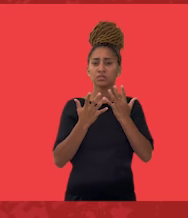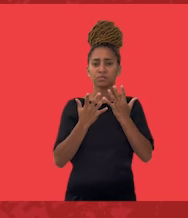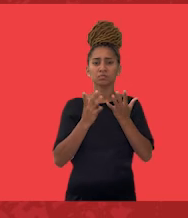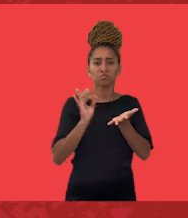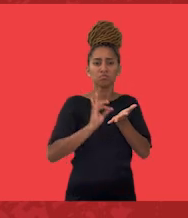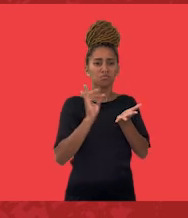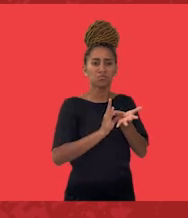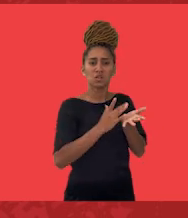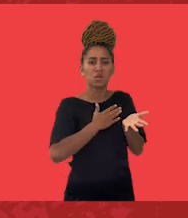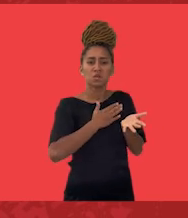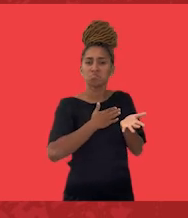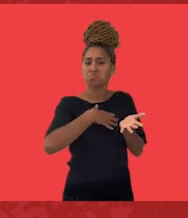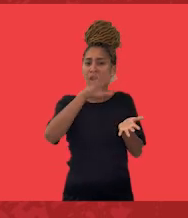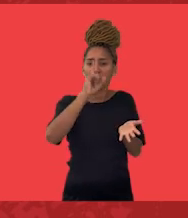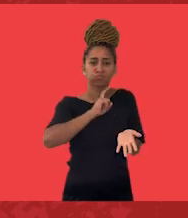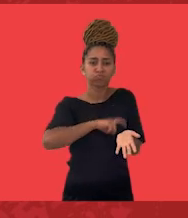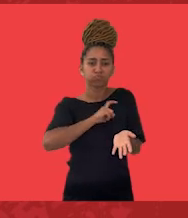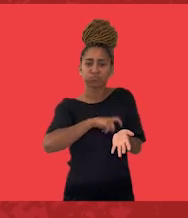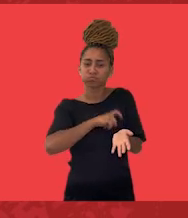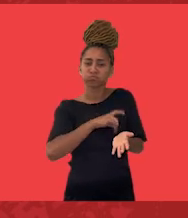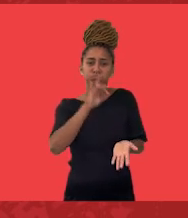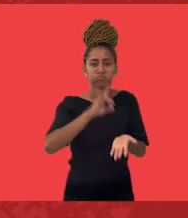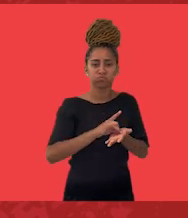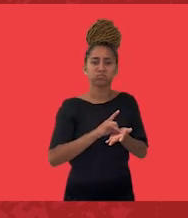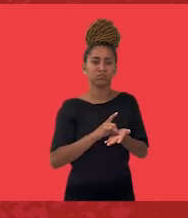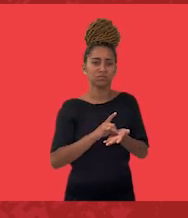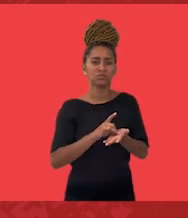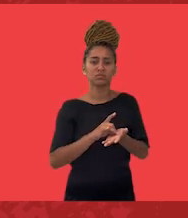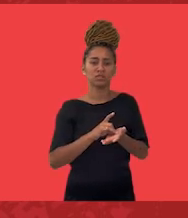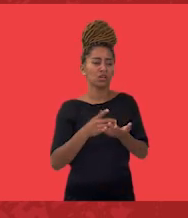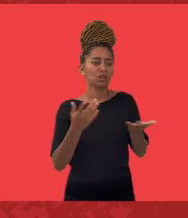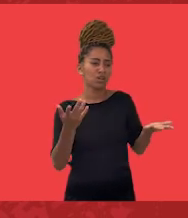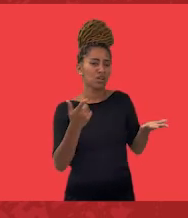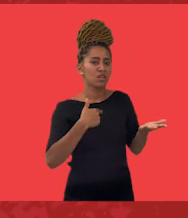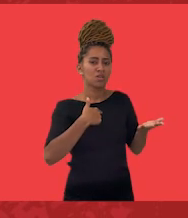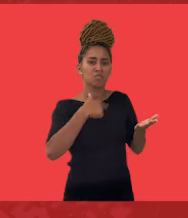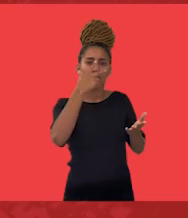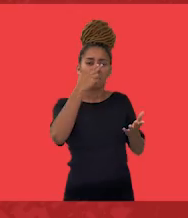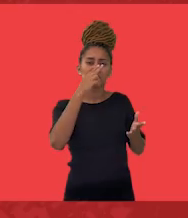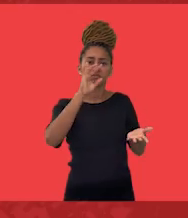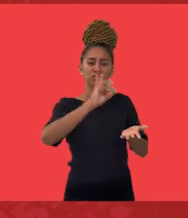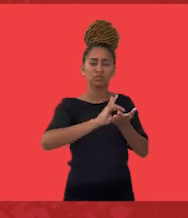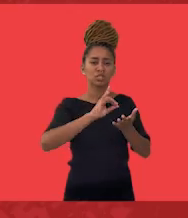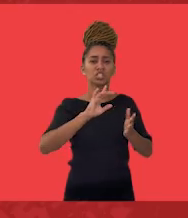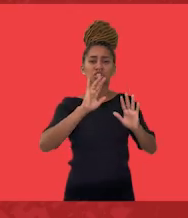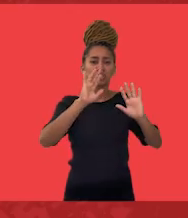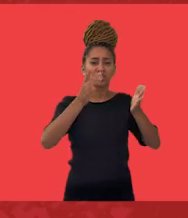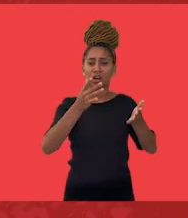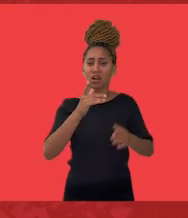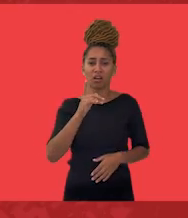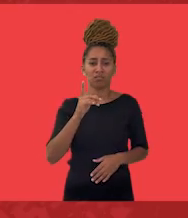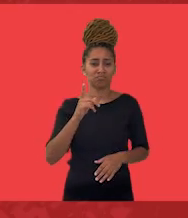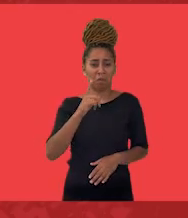veludo preto escolhida a dedo, dentre os figurinos empoeirados, e eu dissesse,